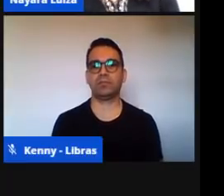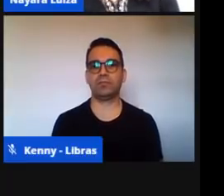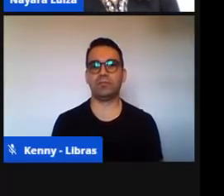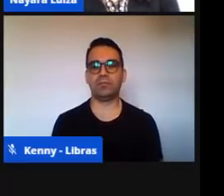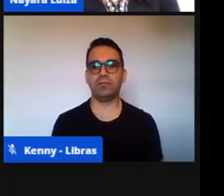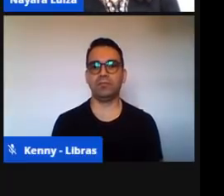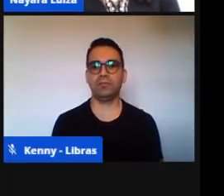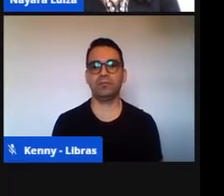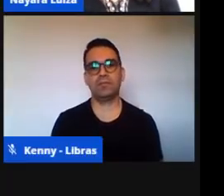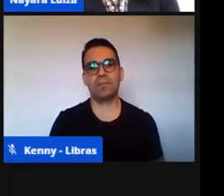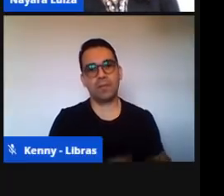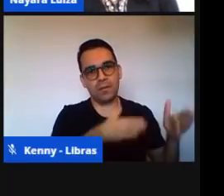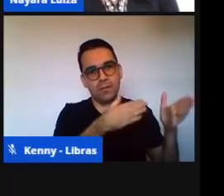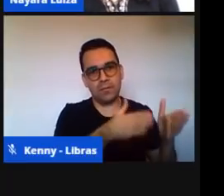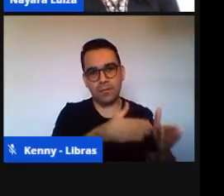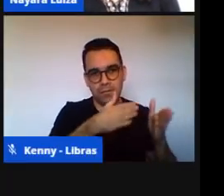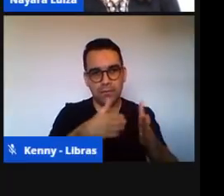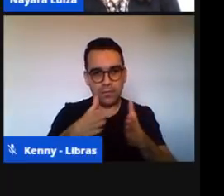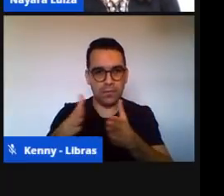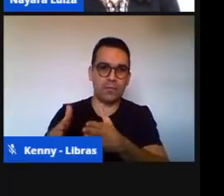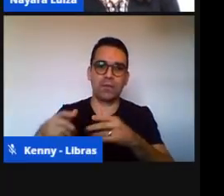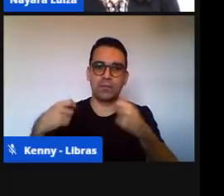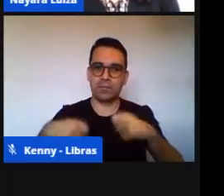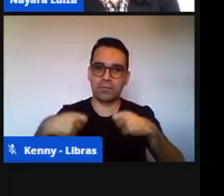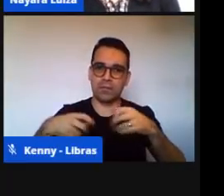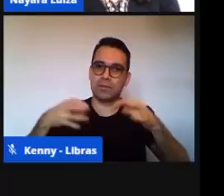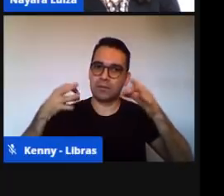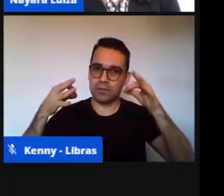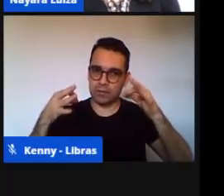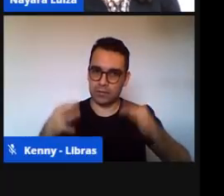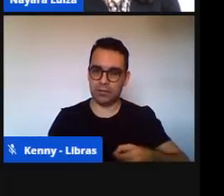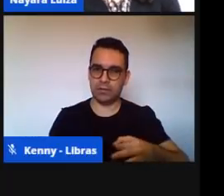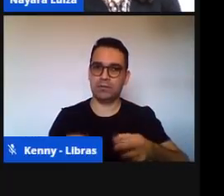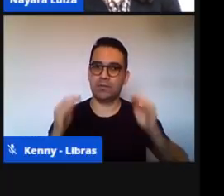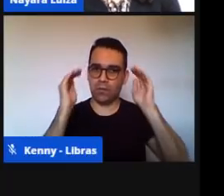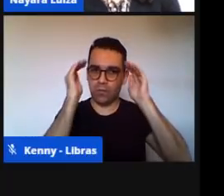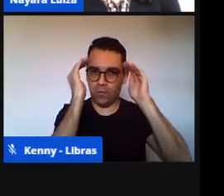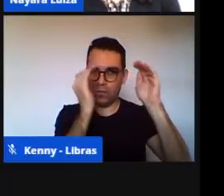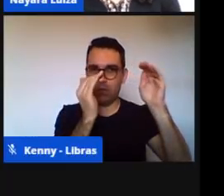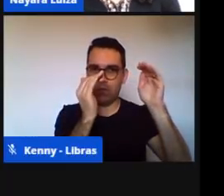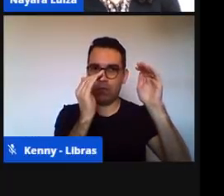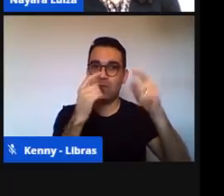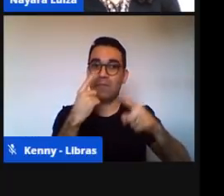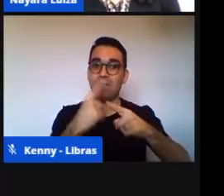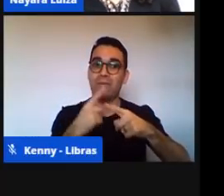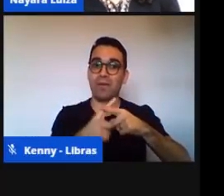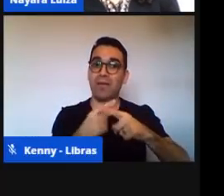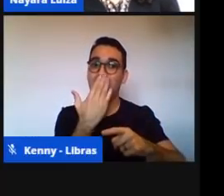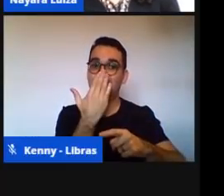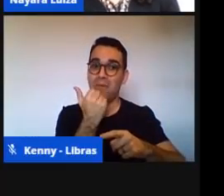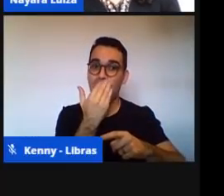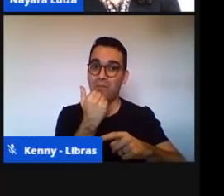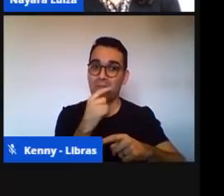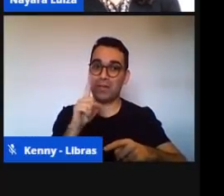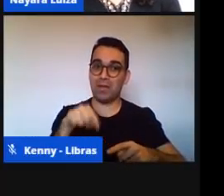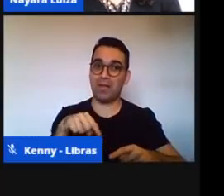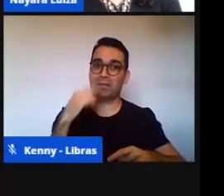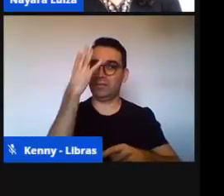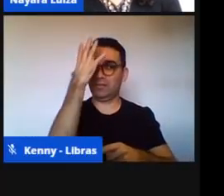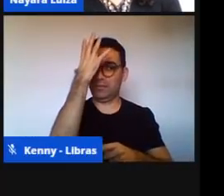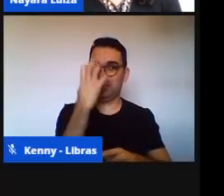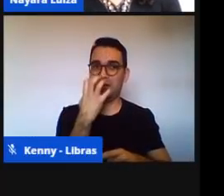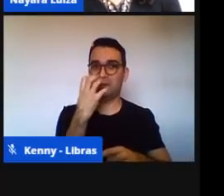os procedimentos devem ser adotados para garantir a qualidade higiênico-sanitária e os alimentos estarem em